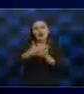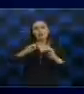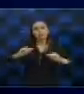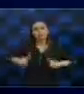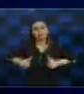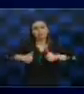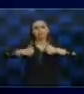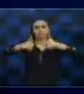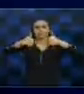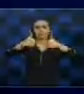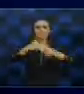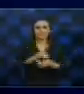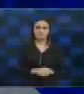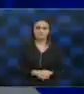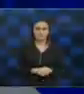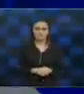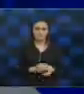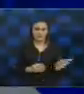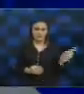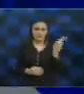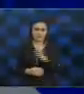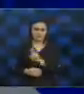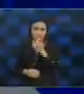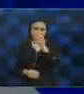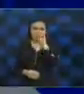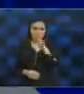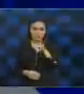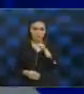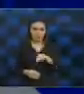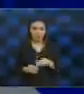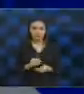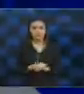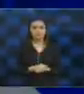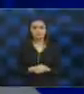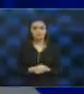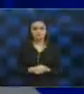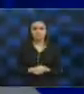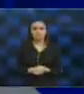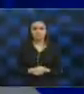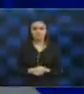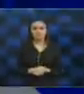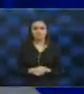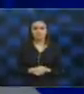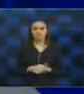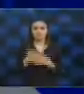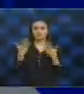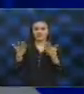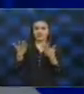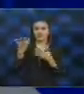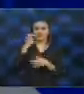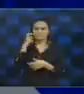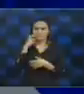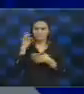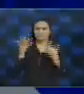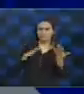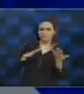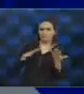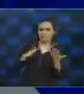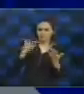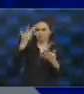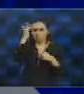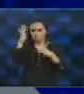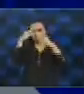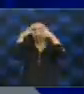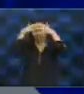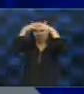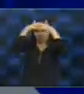pessoas. Tréplica, 1 minuto. O candidato se perde. Fala do seu programa, que eu já disse aqui que